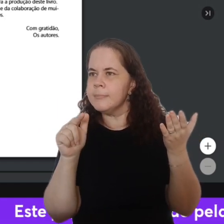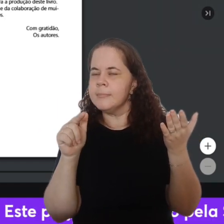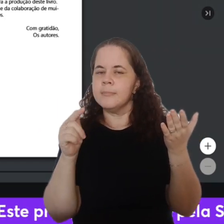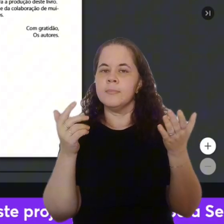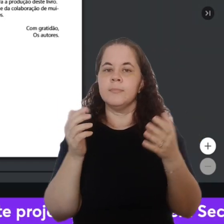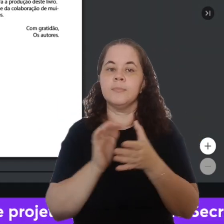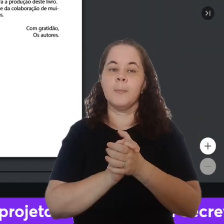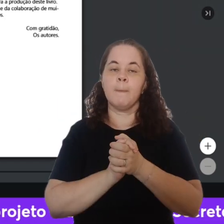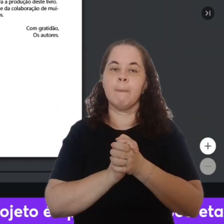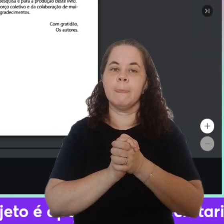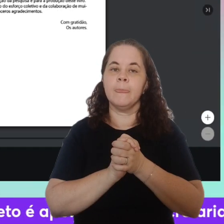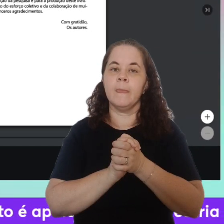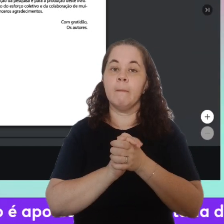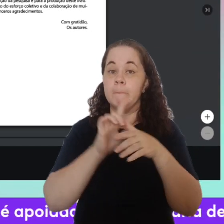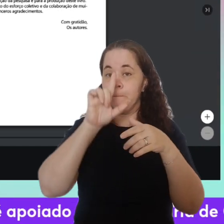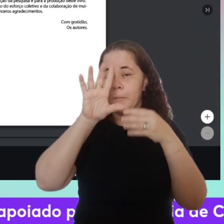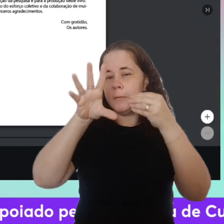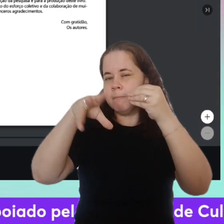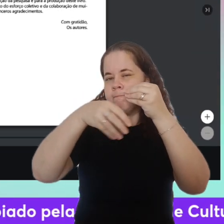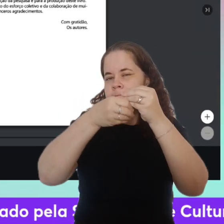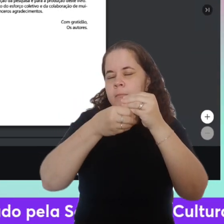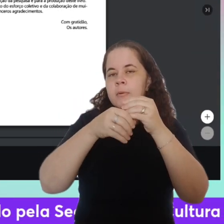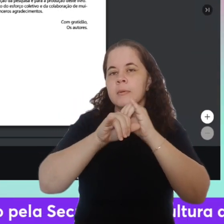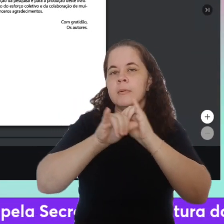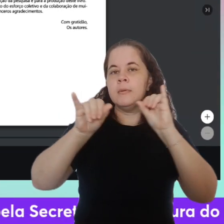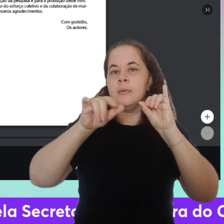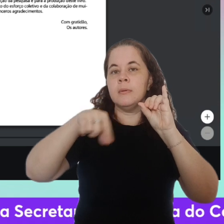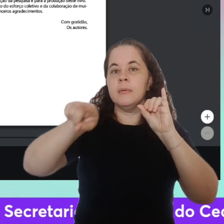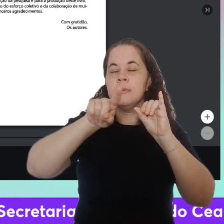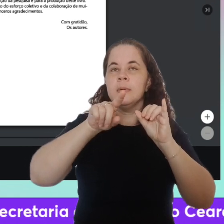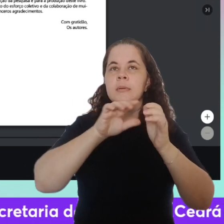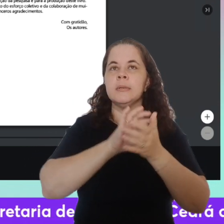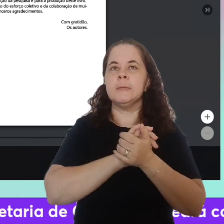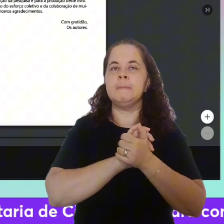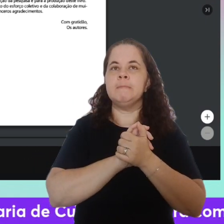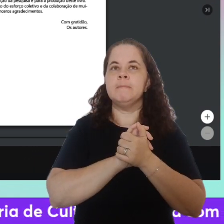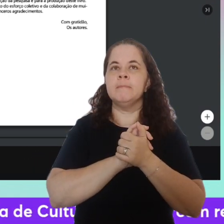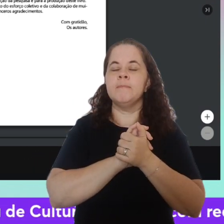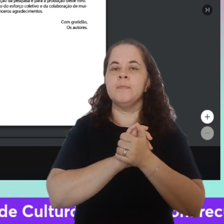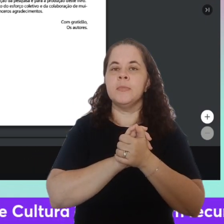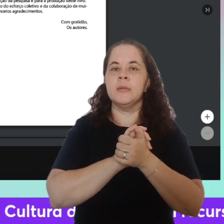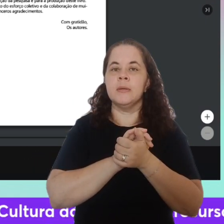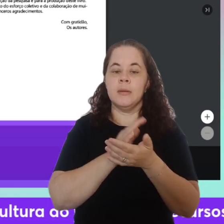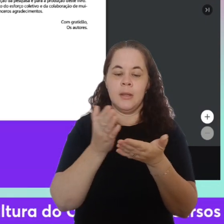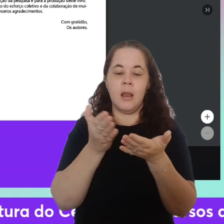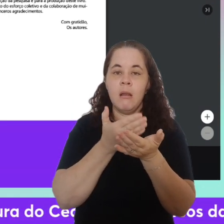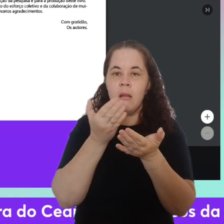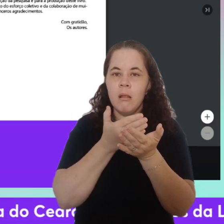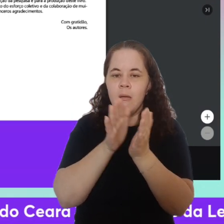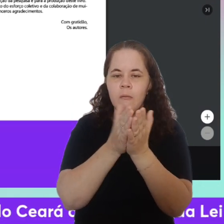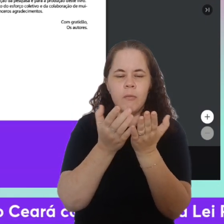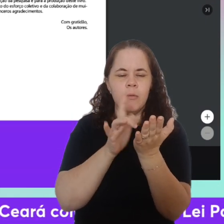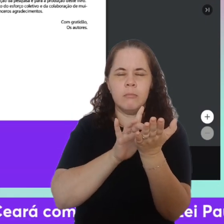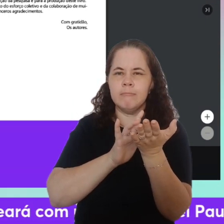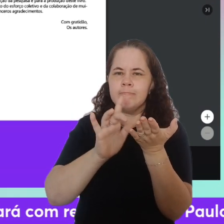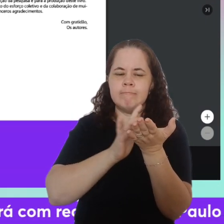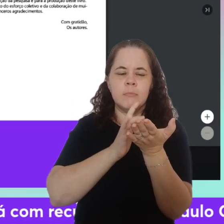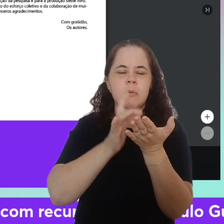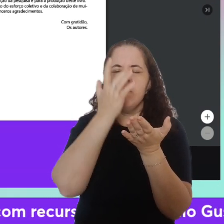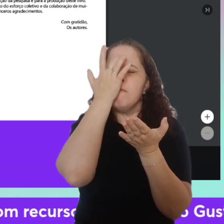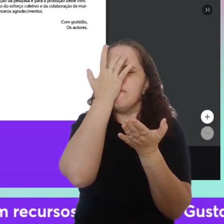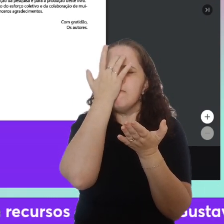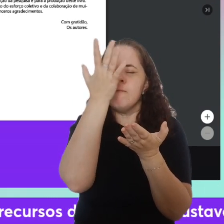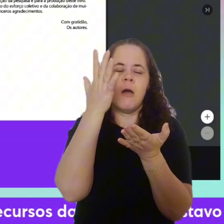Dizer que as pessoas baixem, tenham acesso ao livro. A plataforma é Sim, super fácil